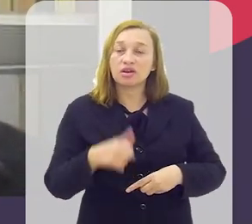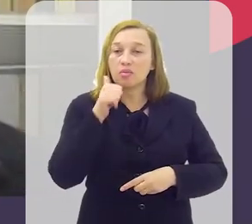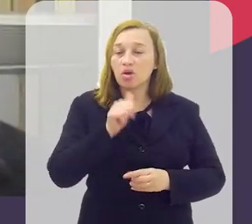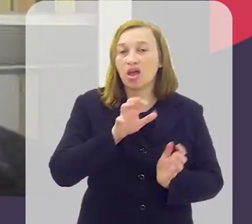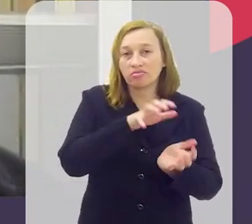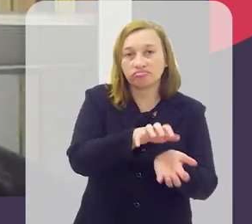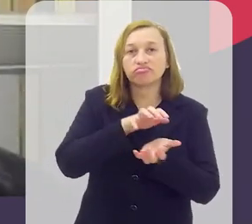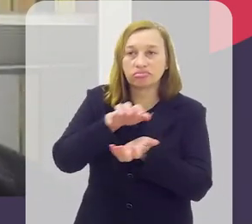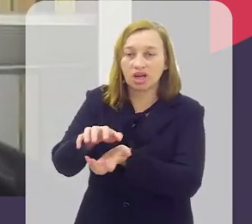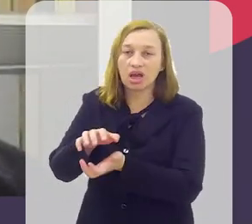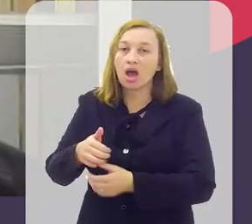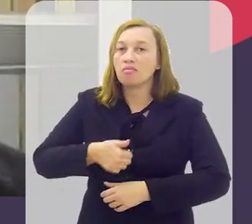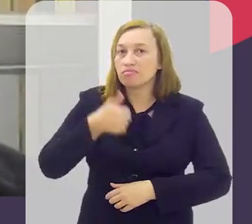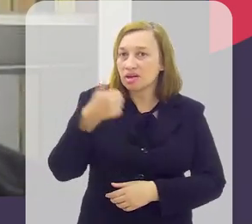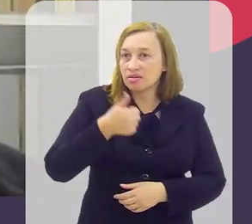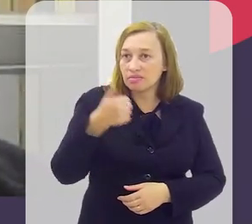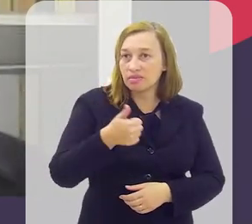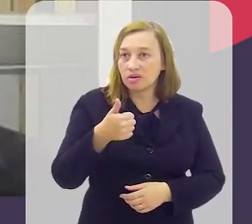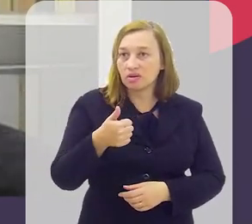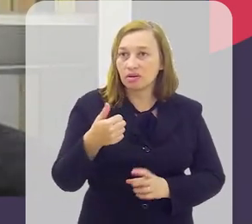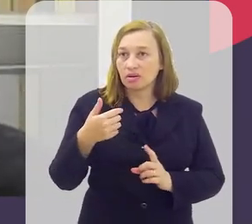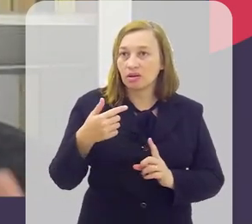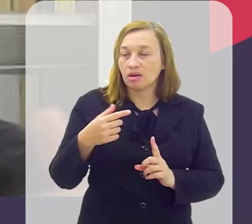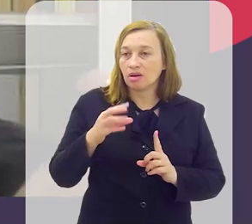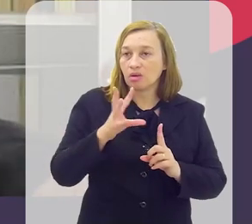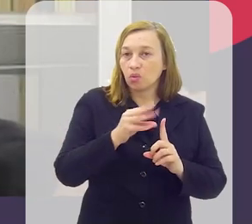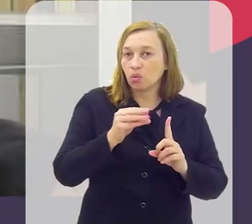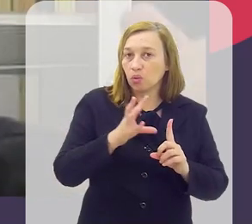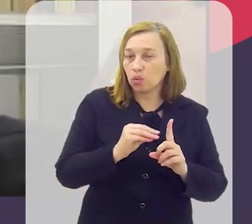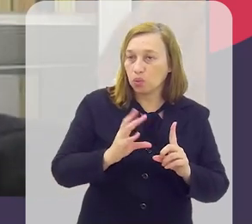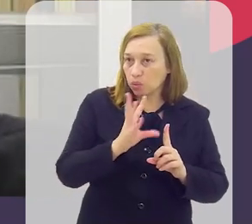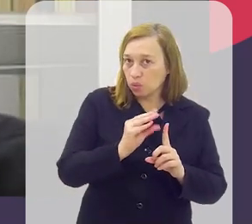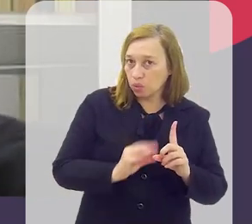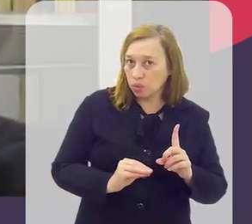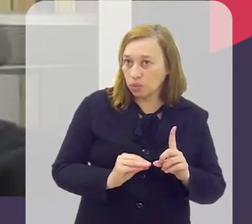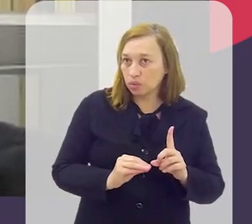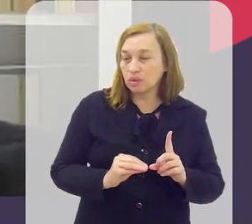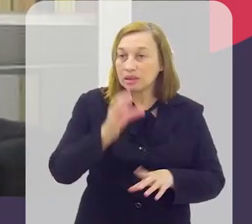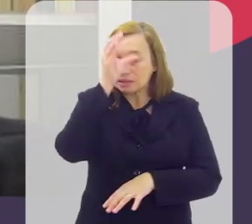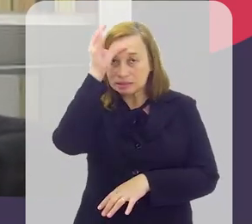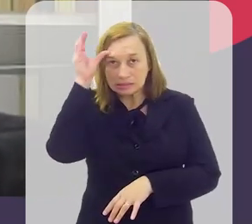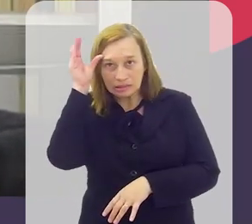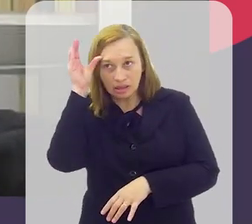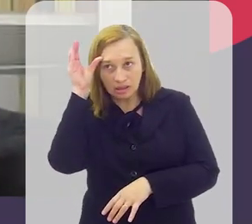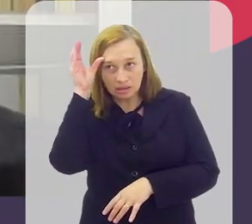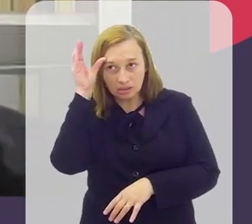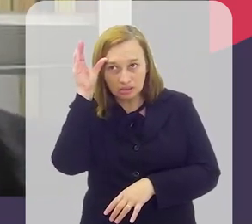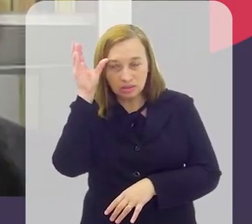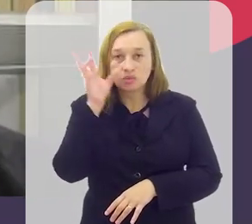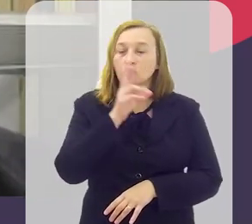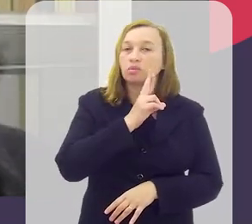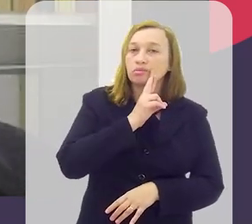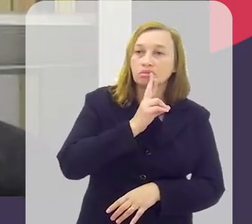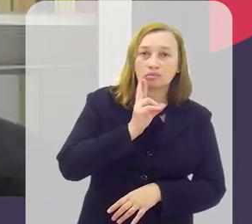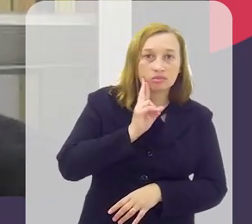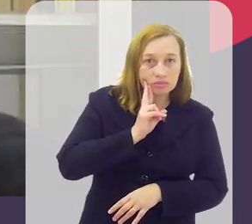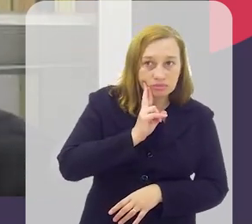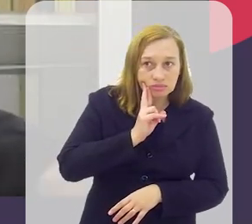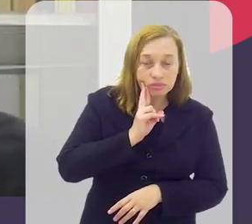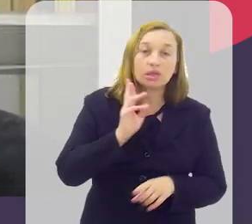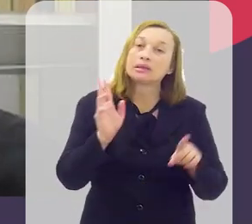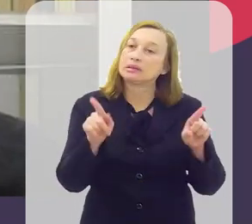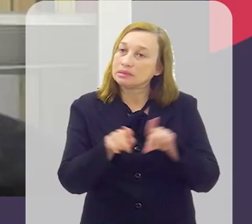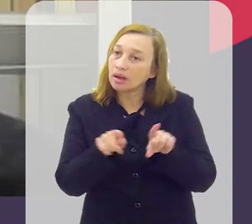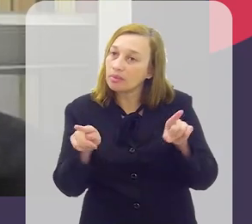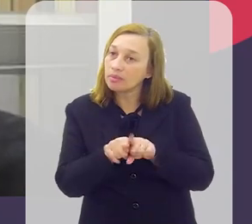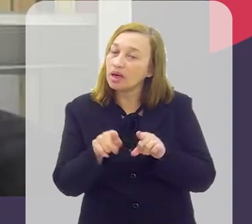uma entregadora mulher, né? Primeiramente, os assédios sofridos por parte dos clientes, por parte dos restaurantes, por